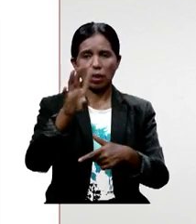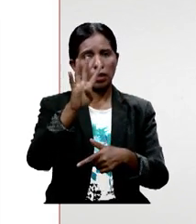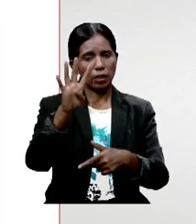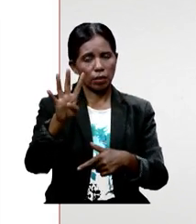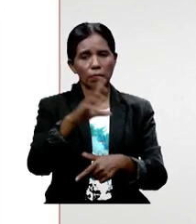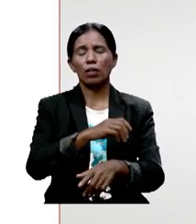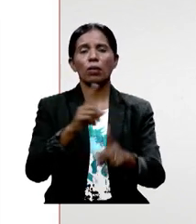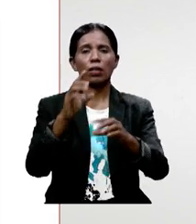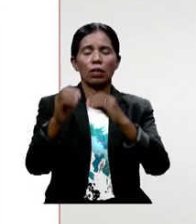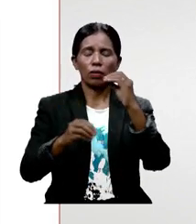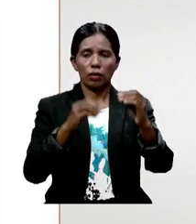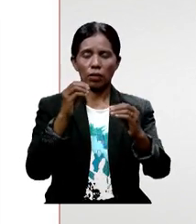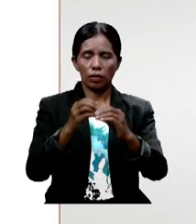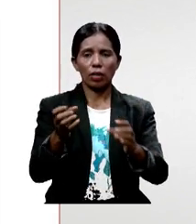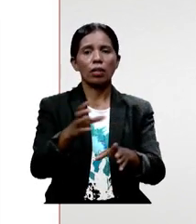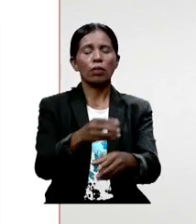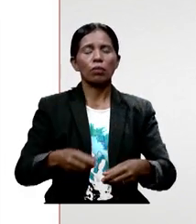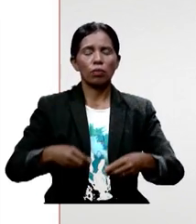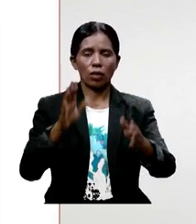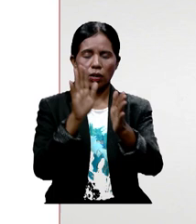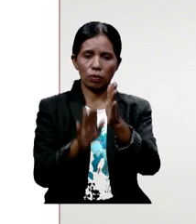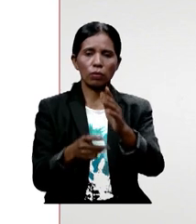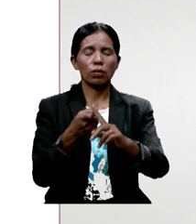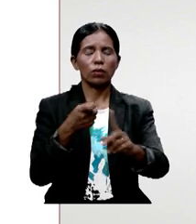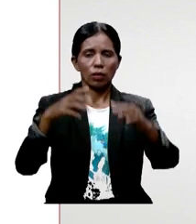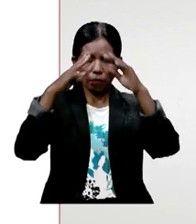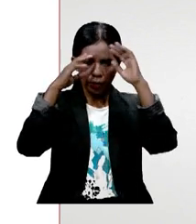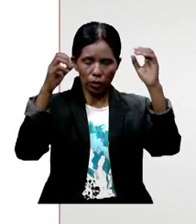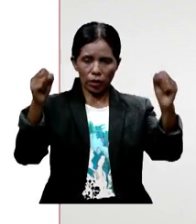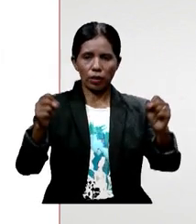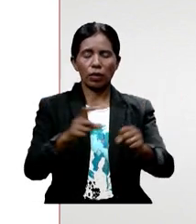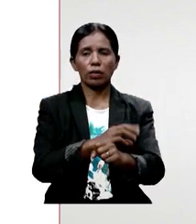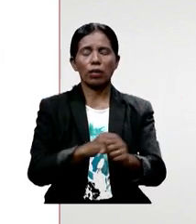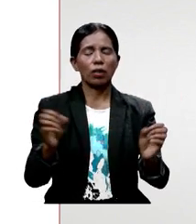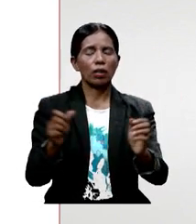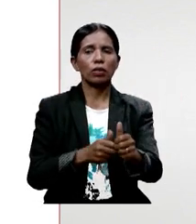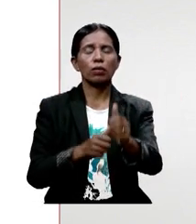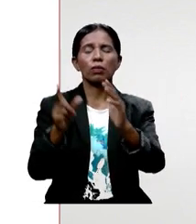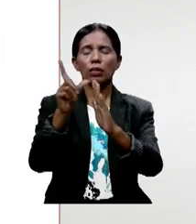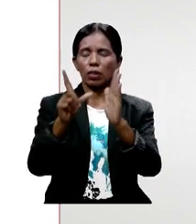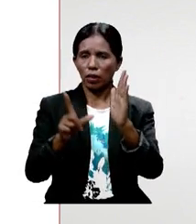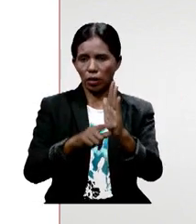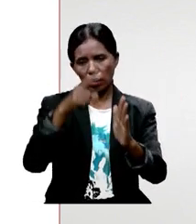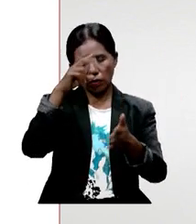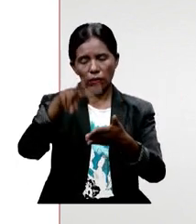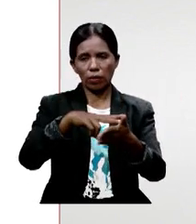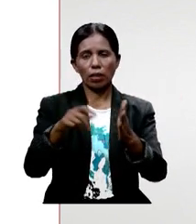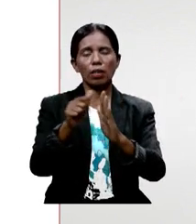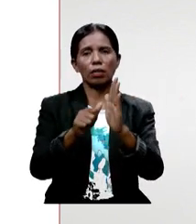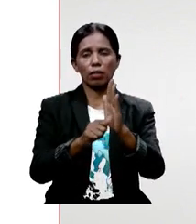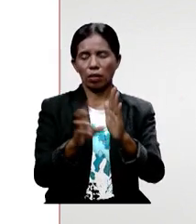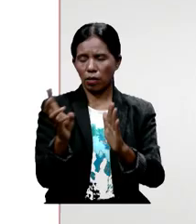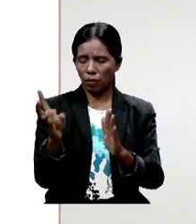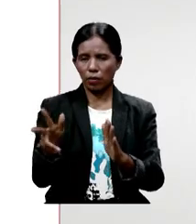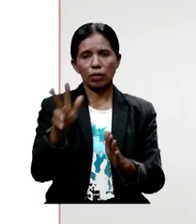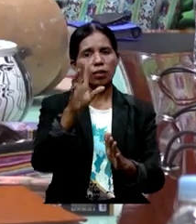nebe kualia kona ba iniciativa atau fo indulto mai husi presidente republika inkonstitusional tamba viola artigo nem non resensia no valor resen